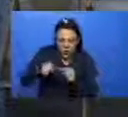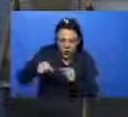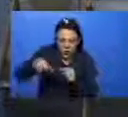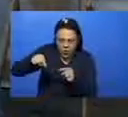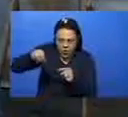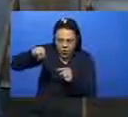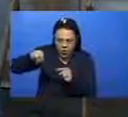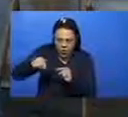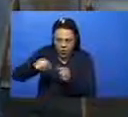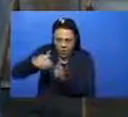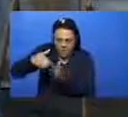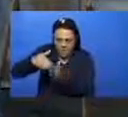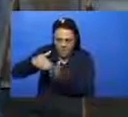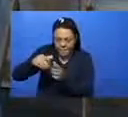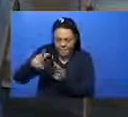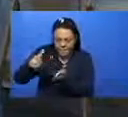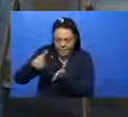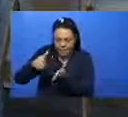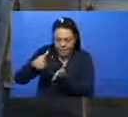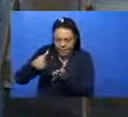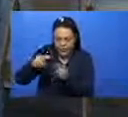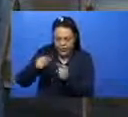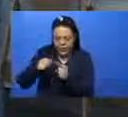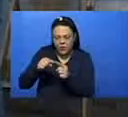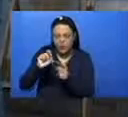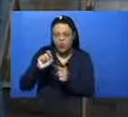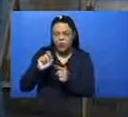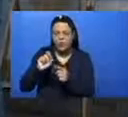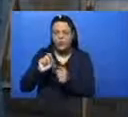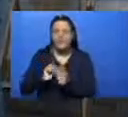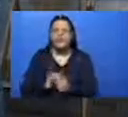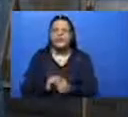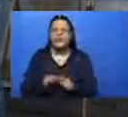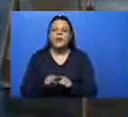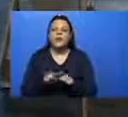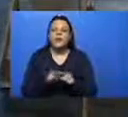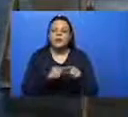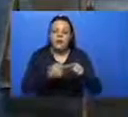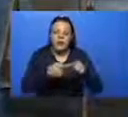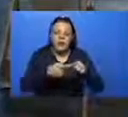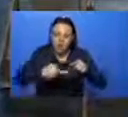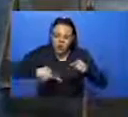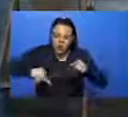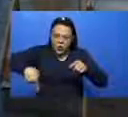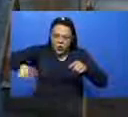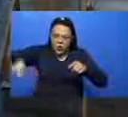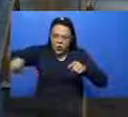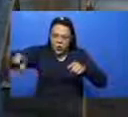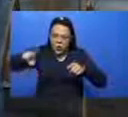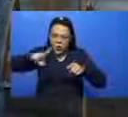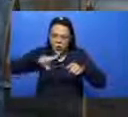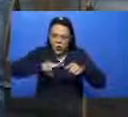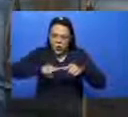um pedacinho lá da circunferência. E o ângulo central, o que é o ângulo central